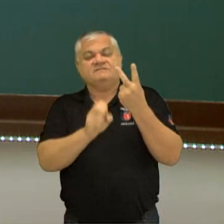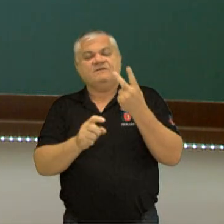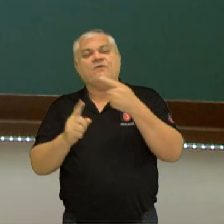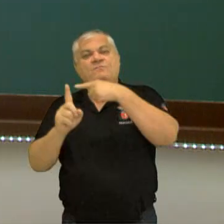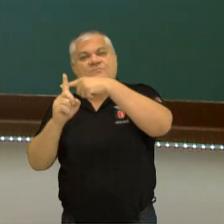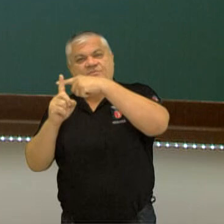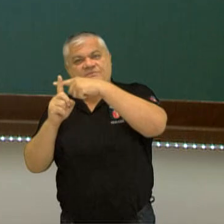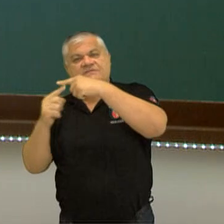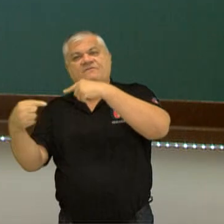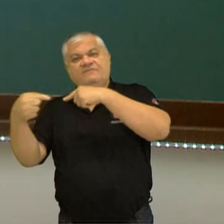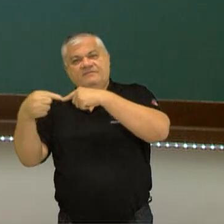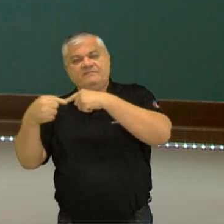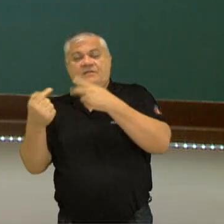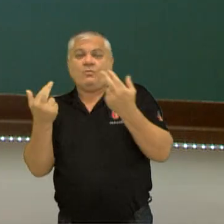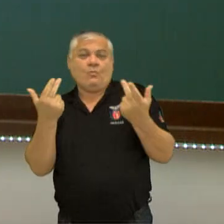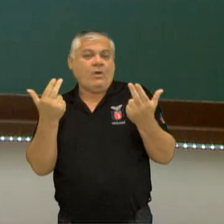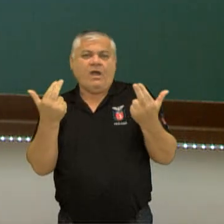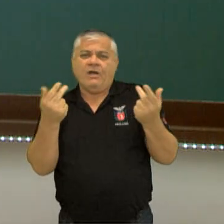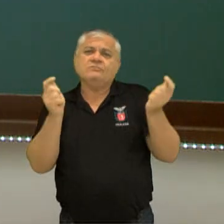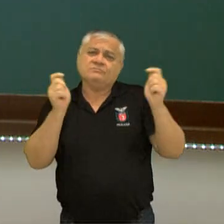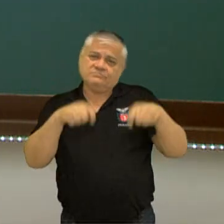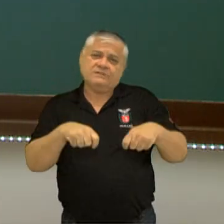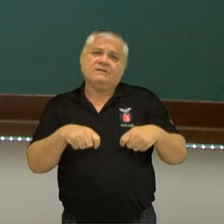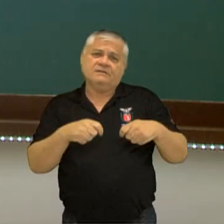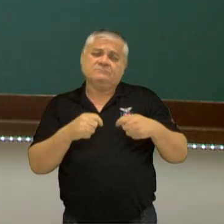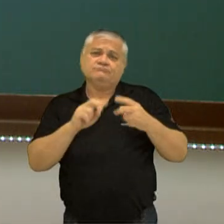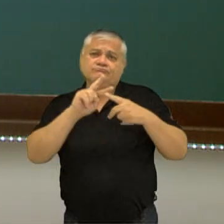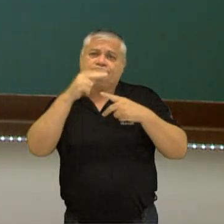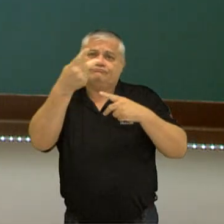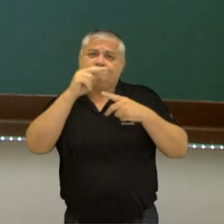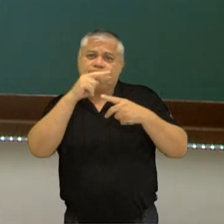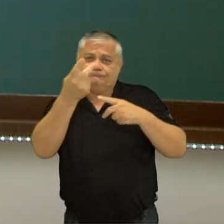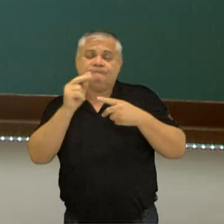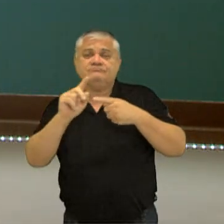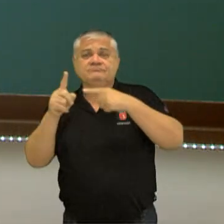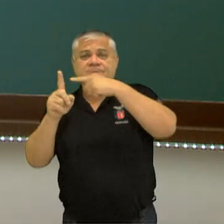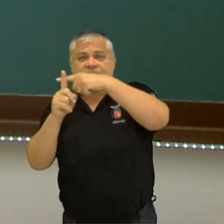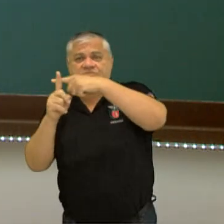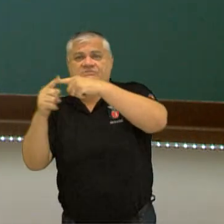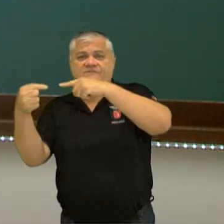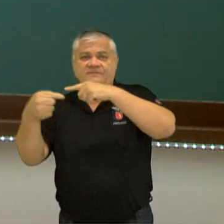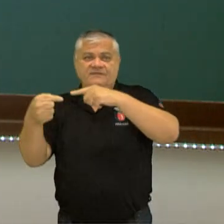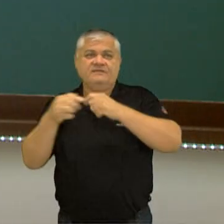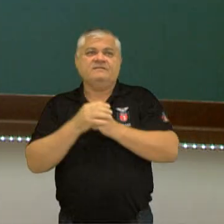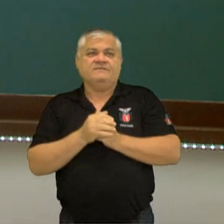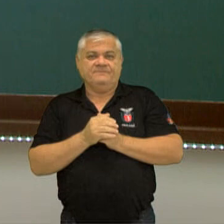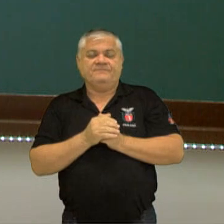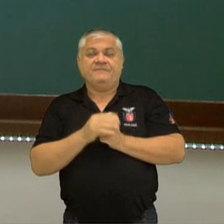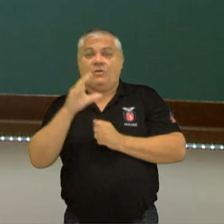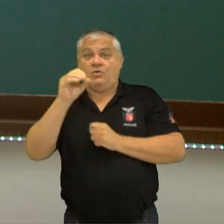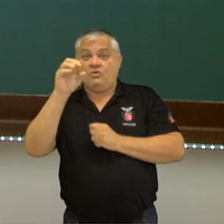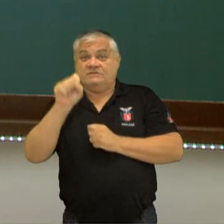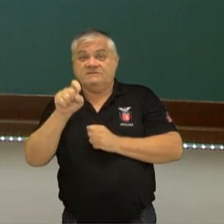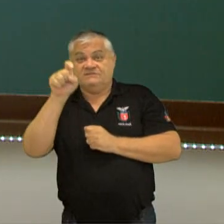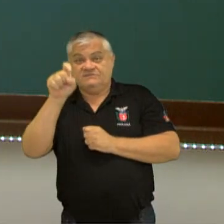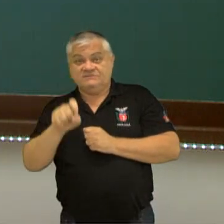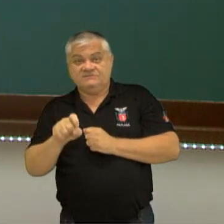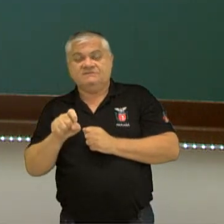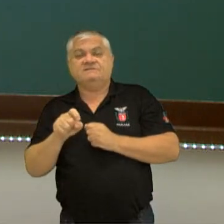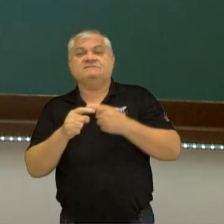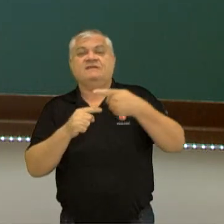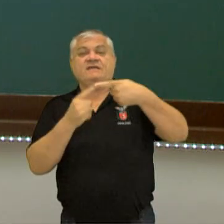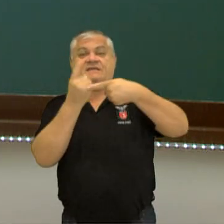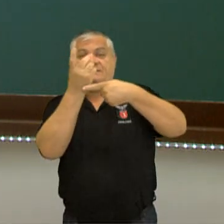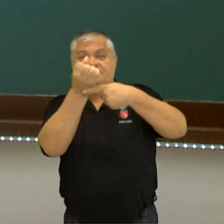valor negativo, porque ambos elevados ao quadrado resultam num valor positivo, que é o 16/25 que eu tenho ali na minha